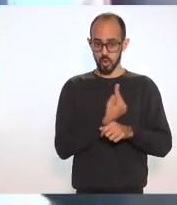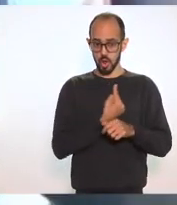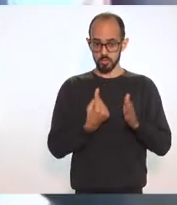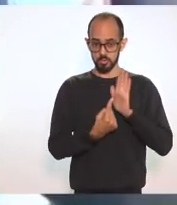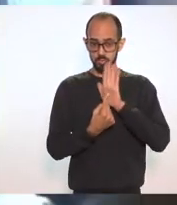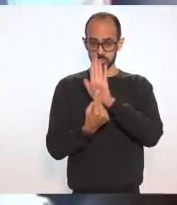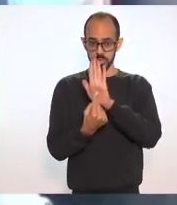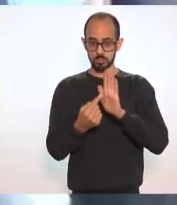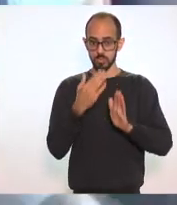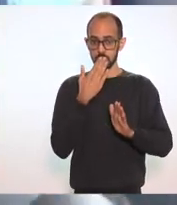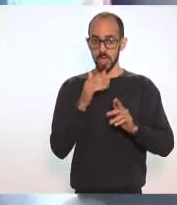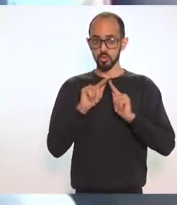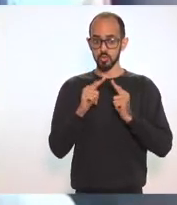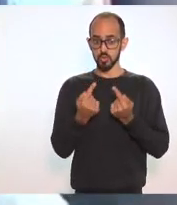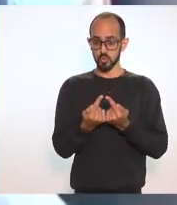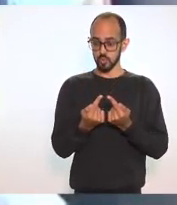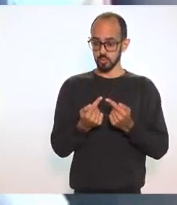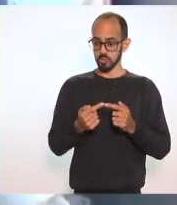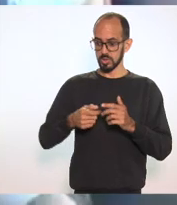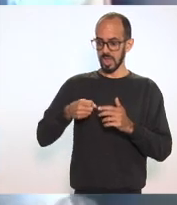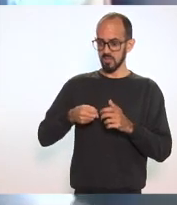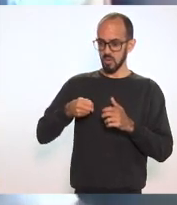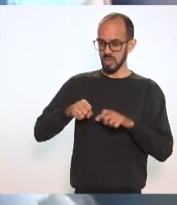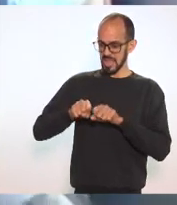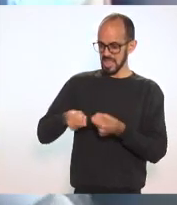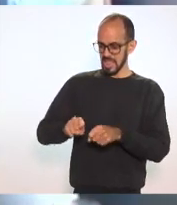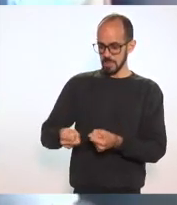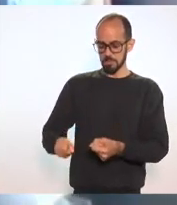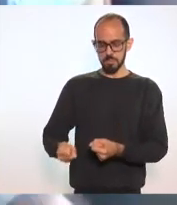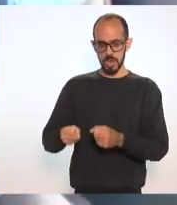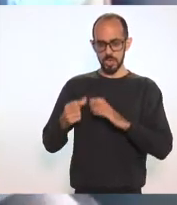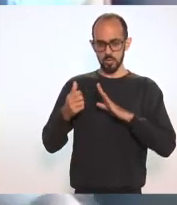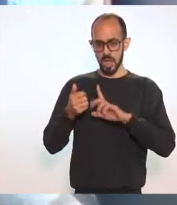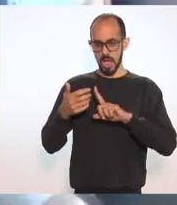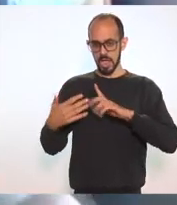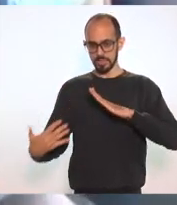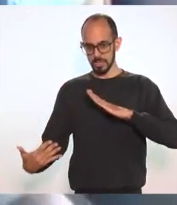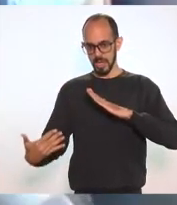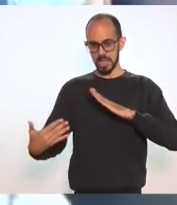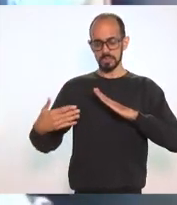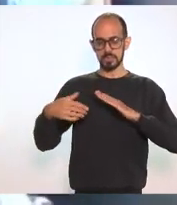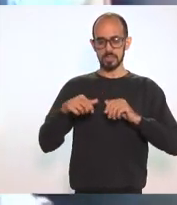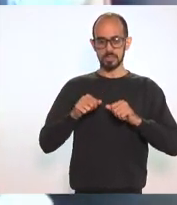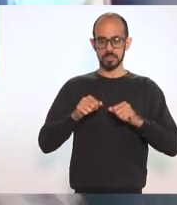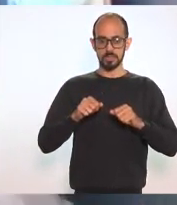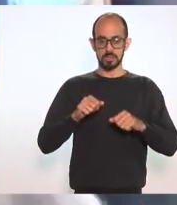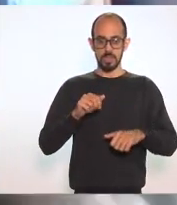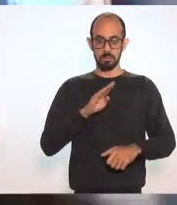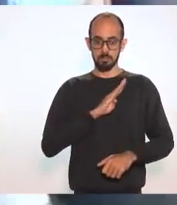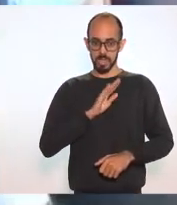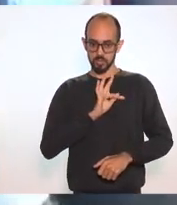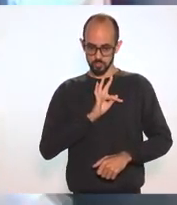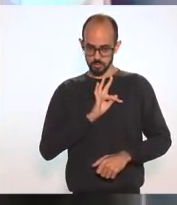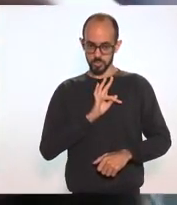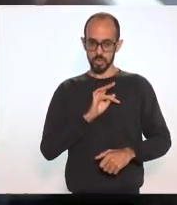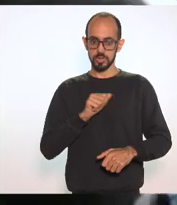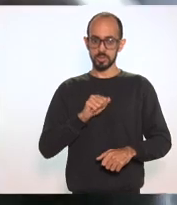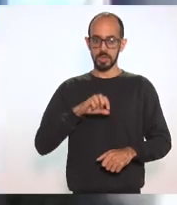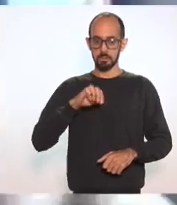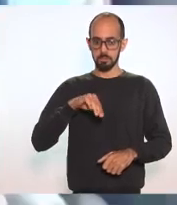os grupos que estavam dizimando os terreiros na Baixada, em São Gonçalo, na Maré, no Alemão, Vossa